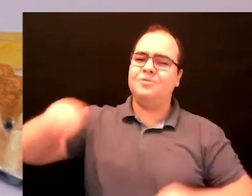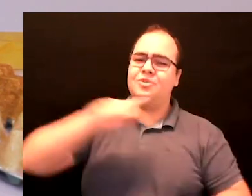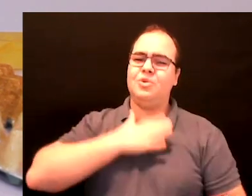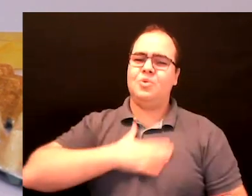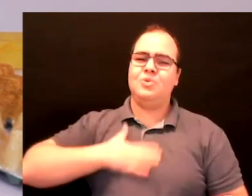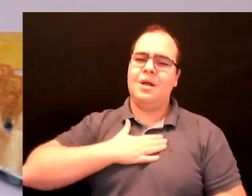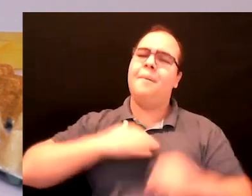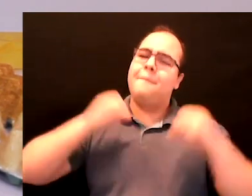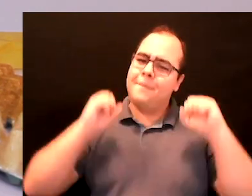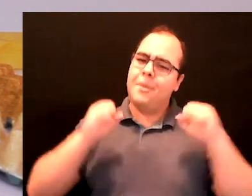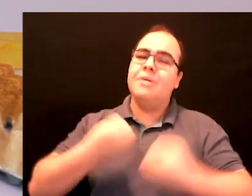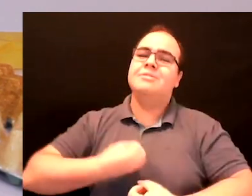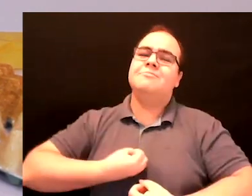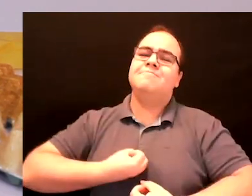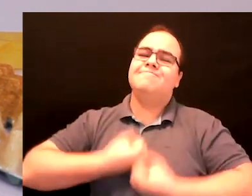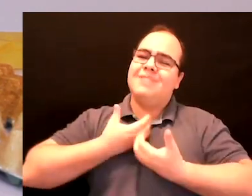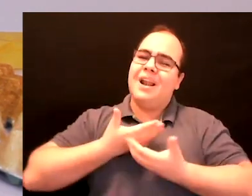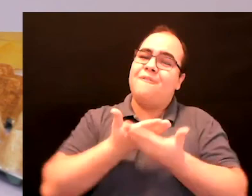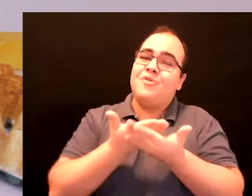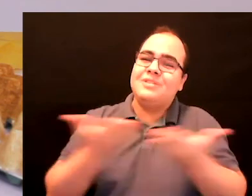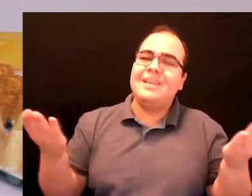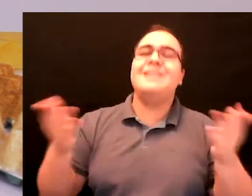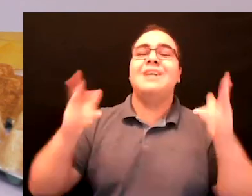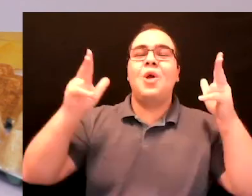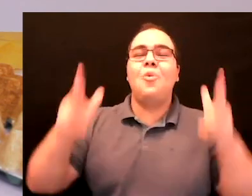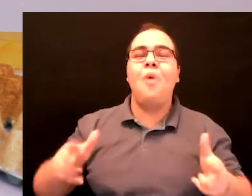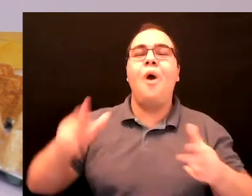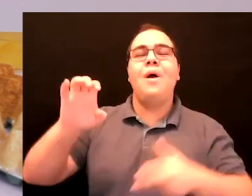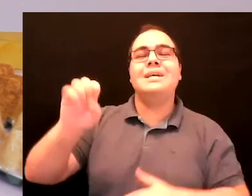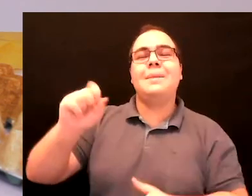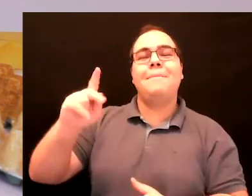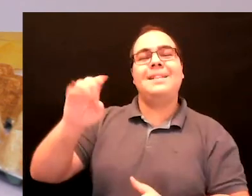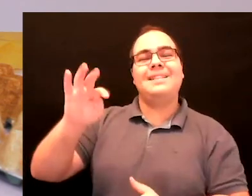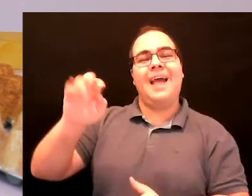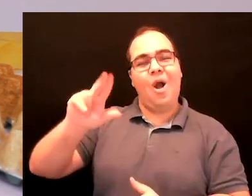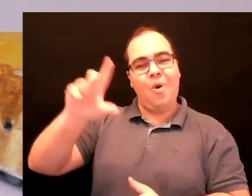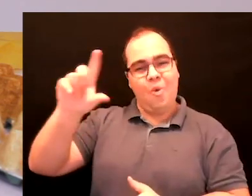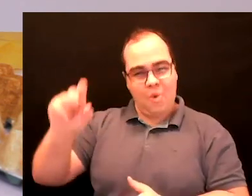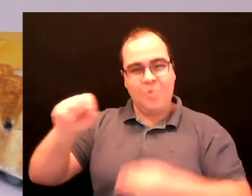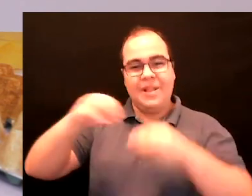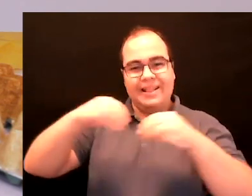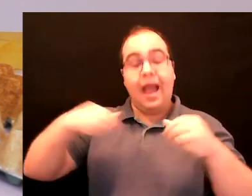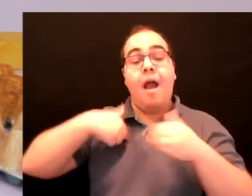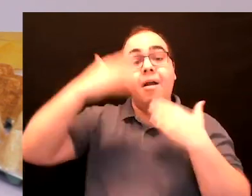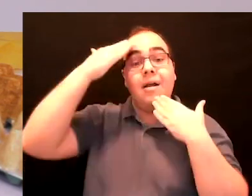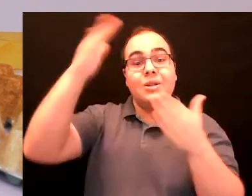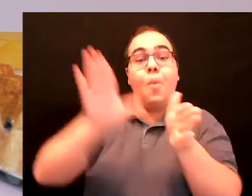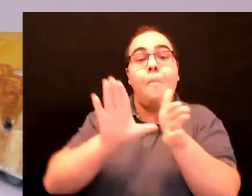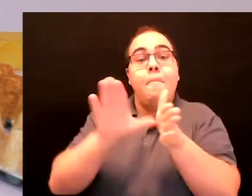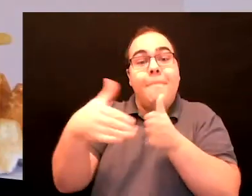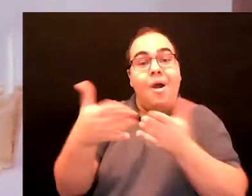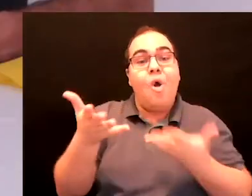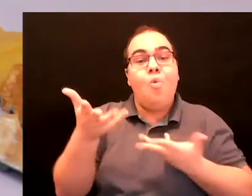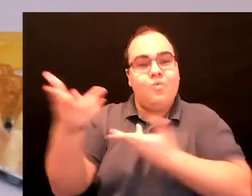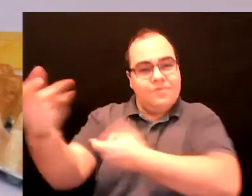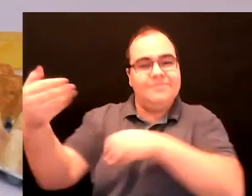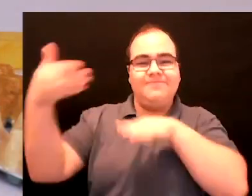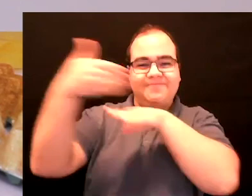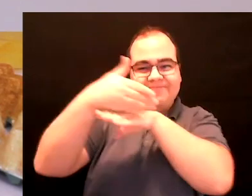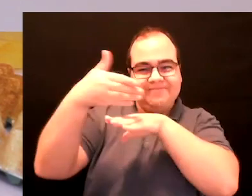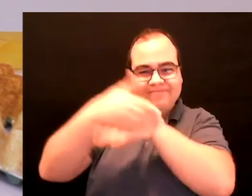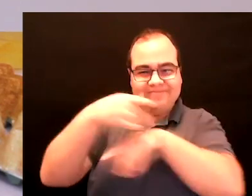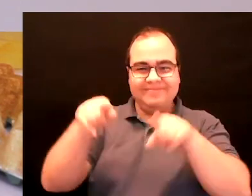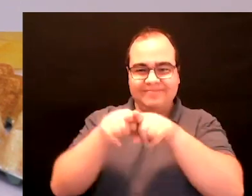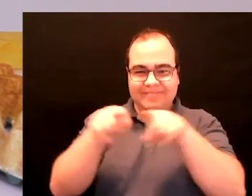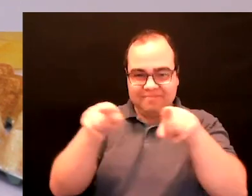aqui. Espero muito que vocês tenham gostado, que isso possa inspirar vocês, assim como o Espetáculo da Terra vem nos inspirando. Agradeço